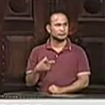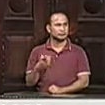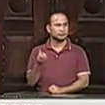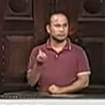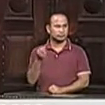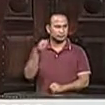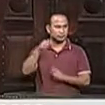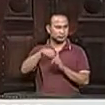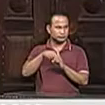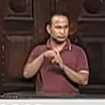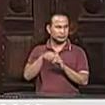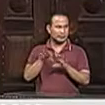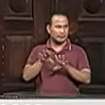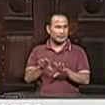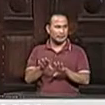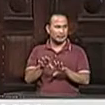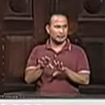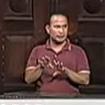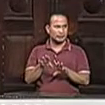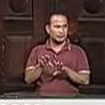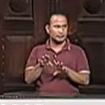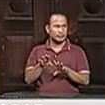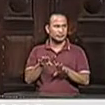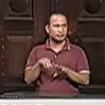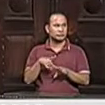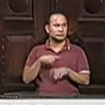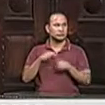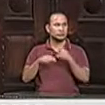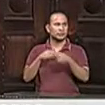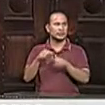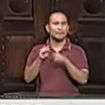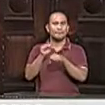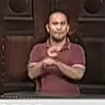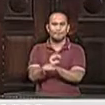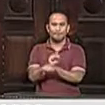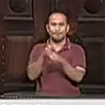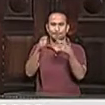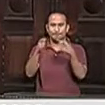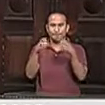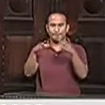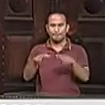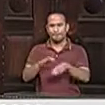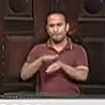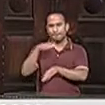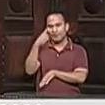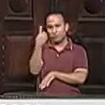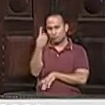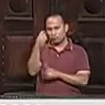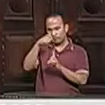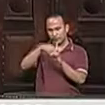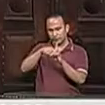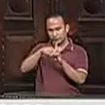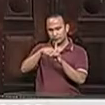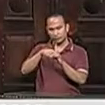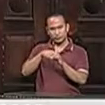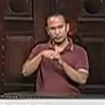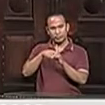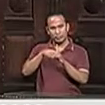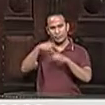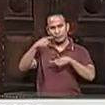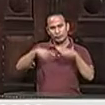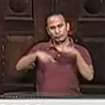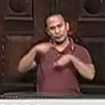meses, mas a média, no geral, é que os abrigados fiquem lá, no máximo, 1 mês. É uma